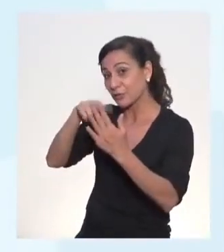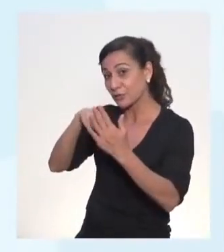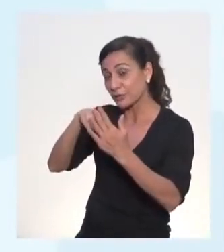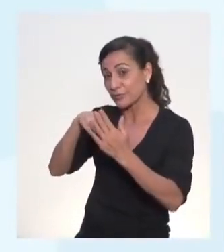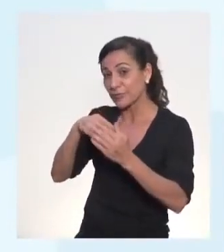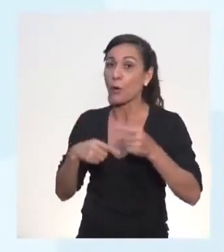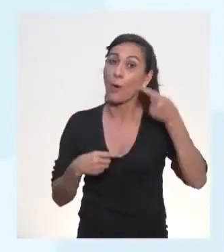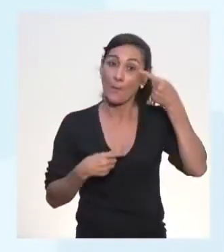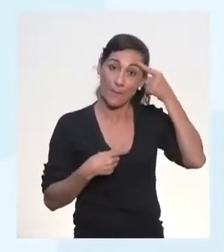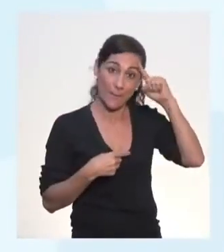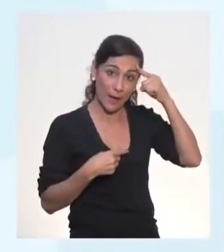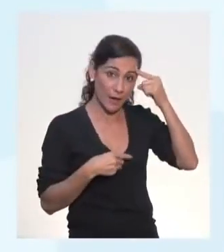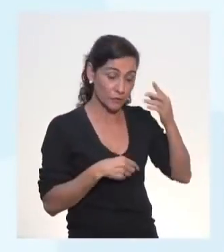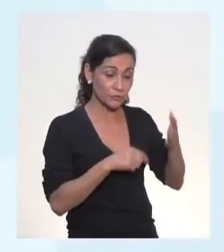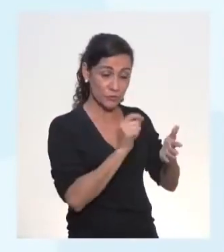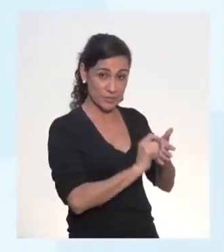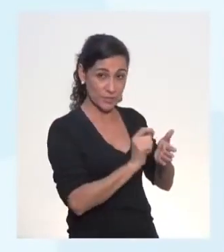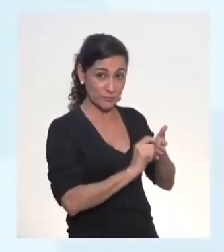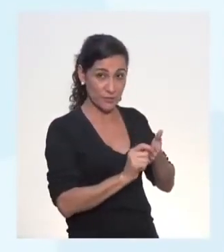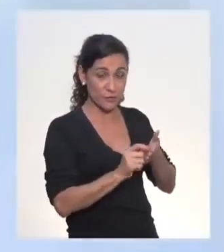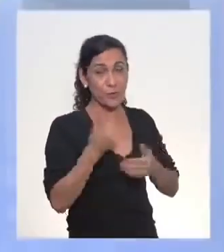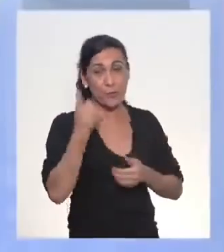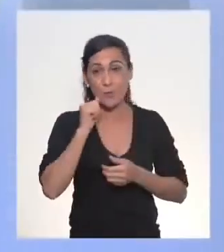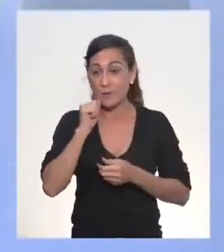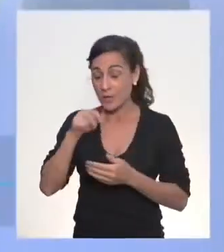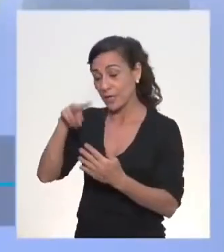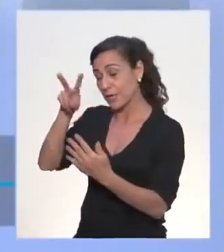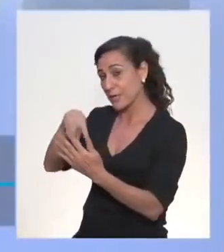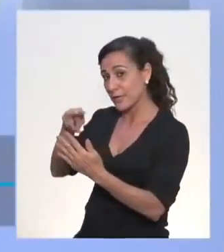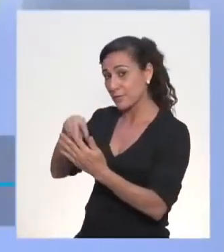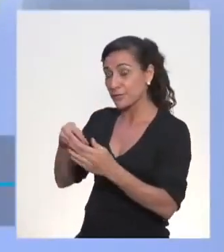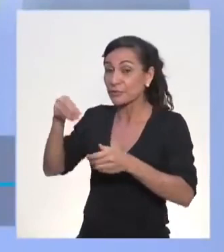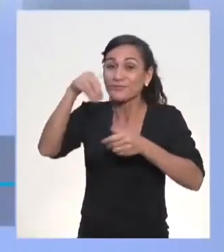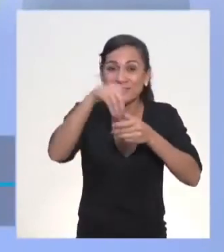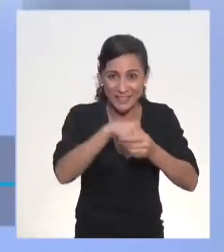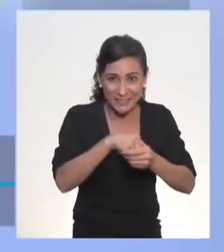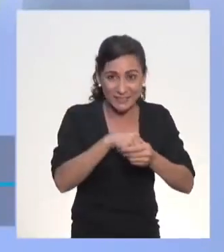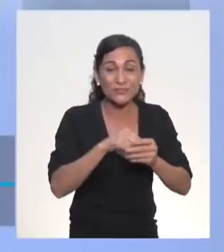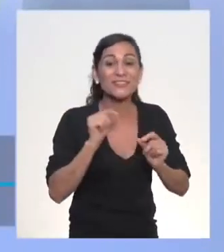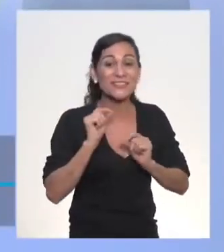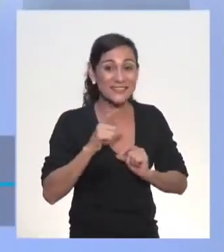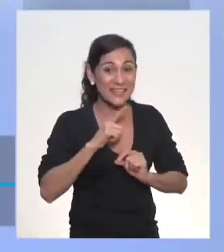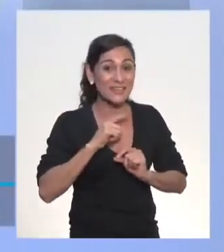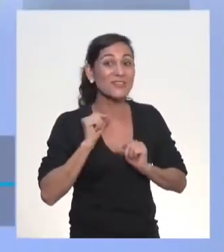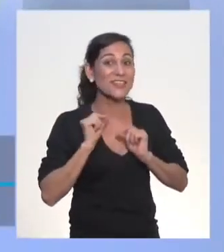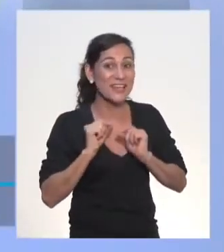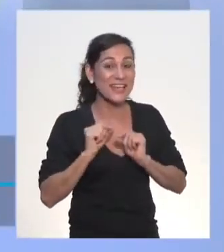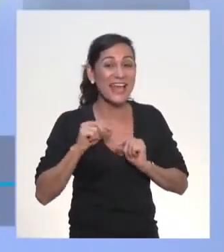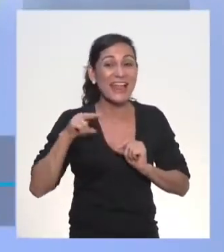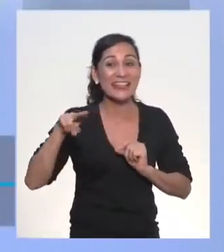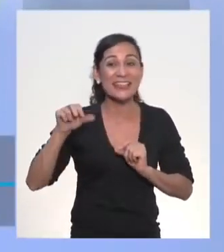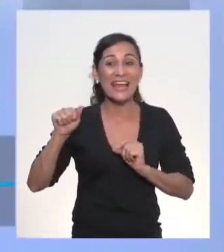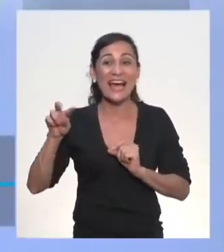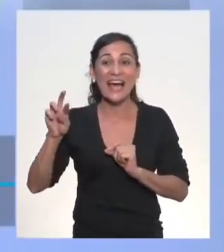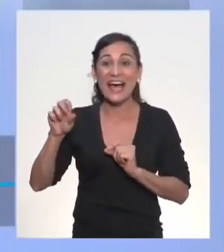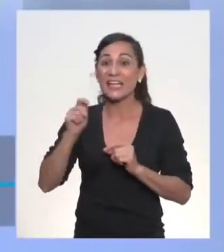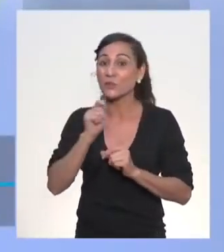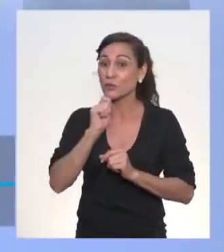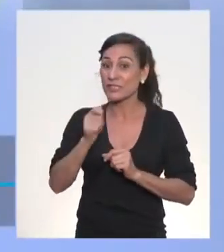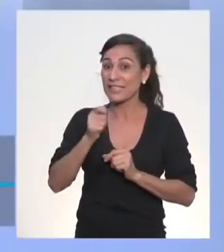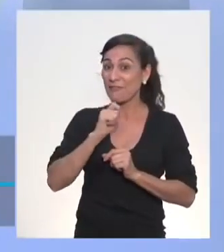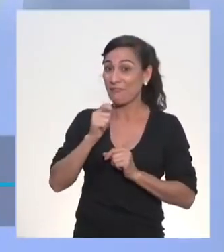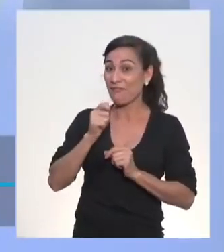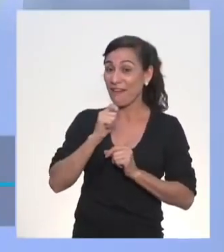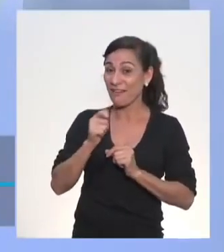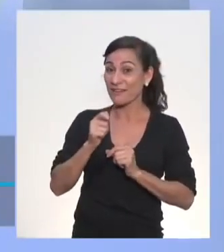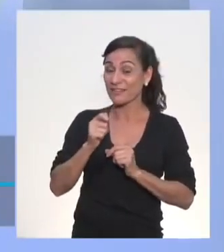escritor, a mãe, a leitora. Dentro da história tem um narrador. Para saber quem é o narrador, temos que ler o livro. Ou seja, o